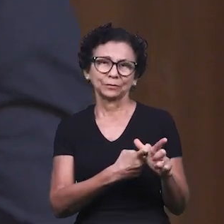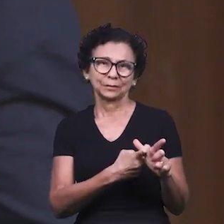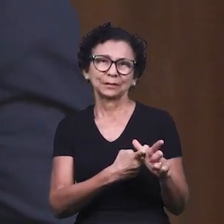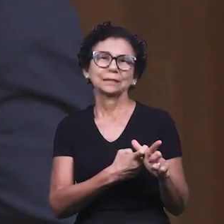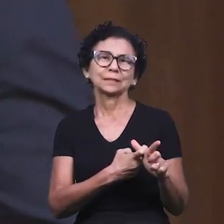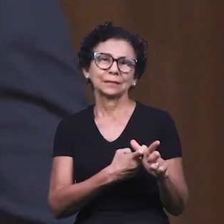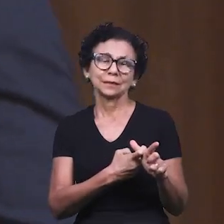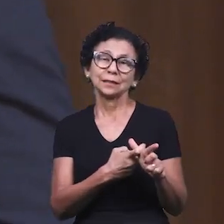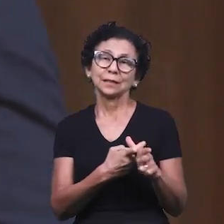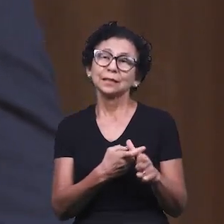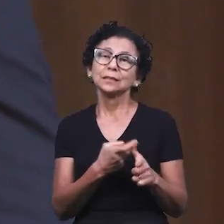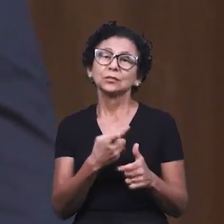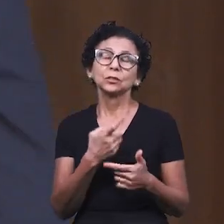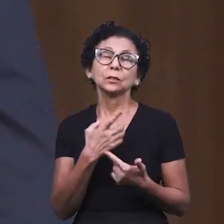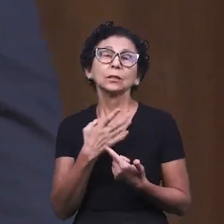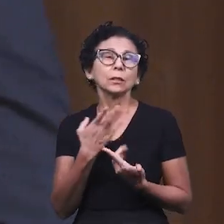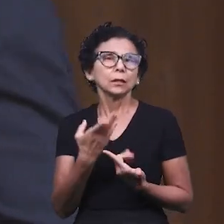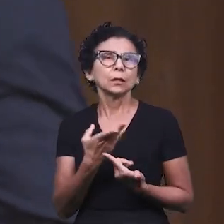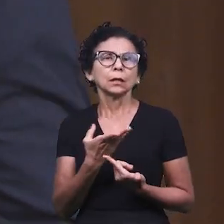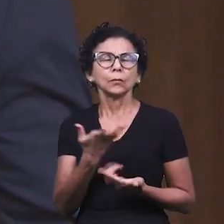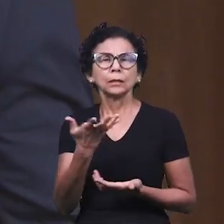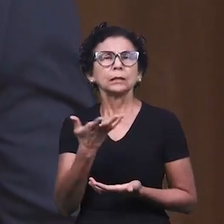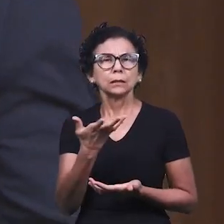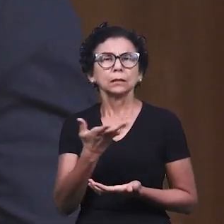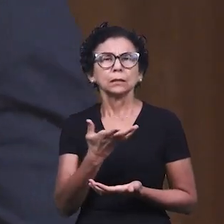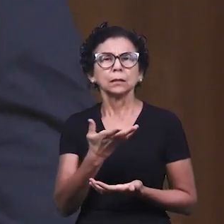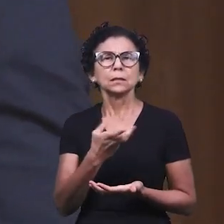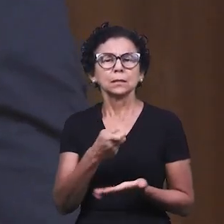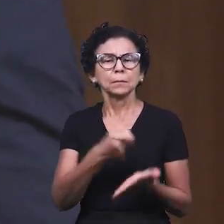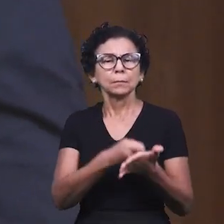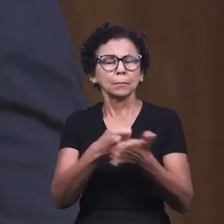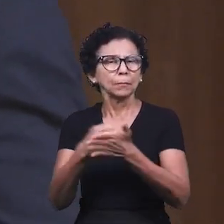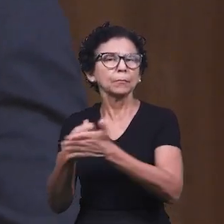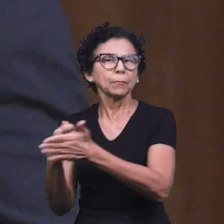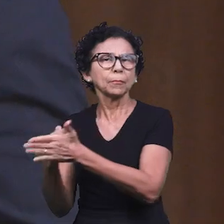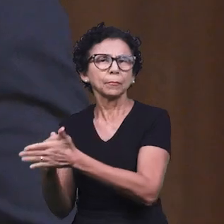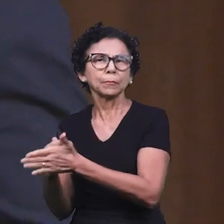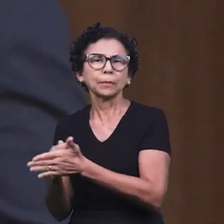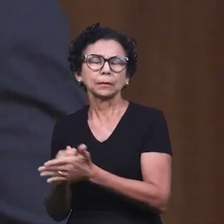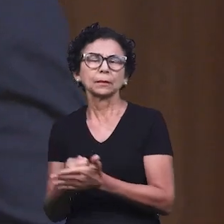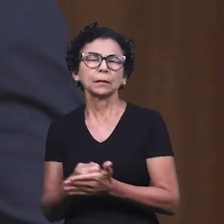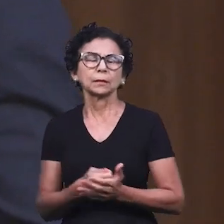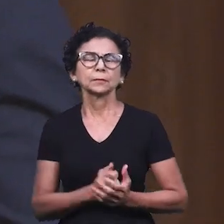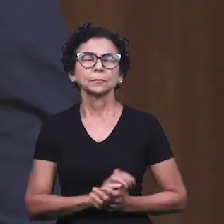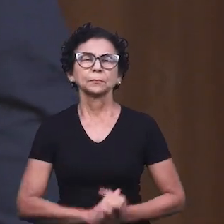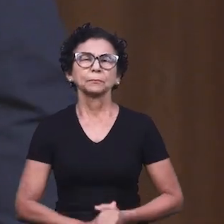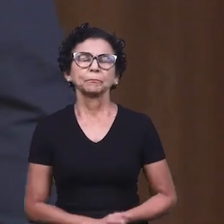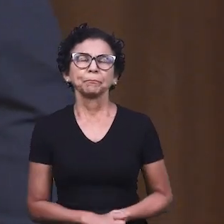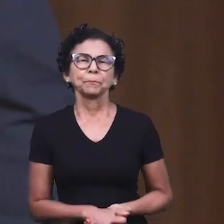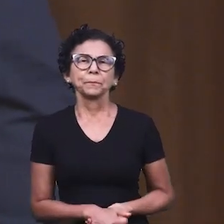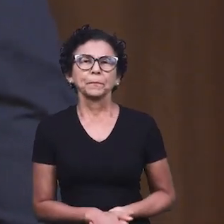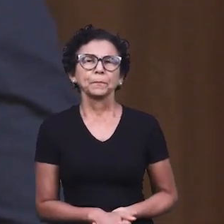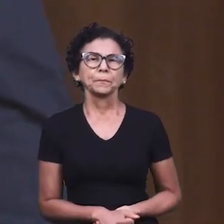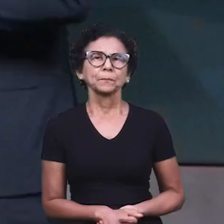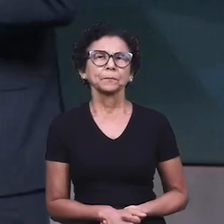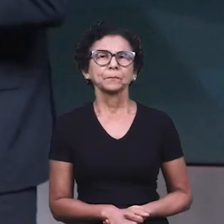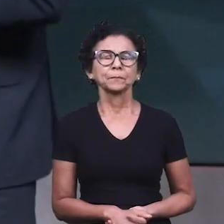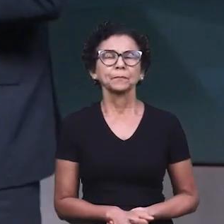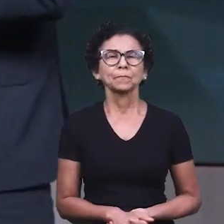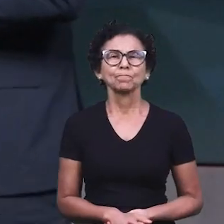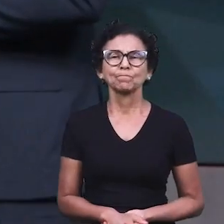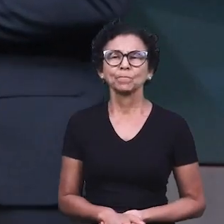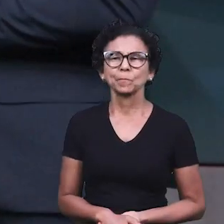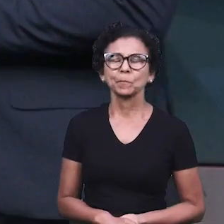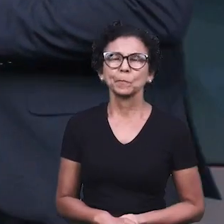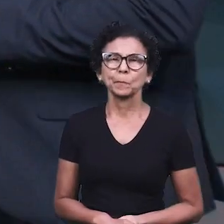adimplir com aquilo que ele, de boa fé, no início tinha a percepção que conseguiria adimplir.